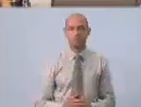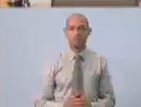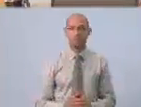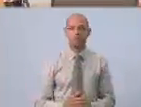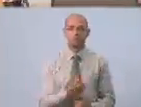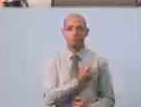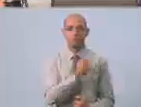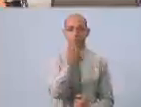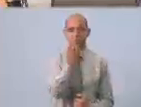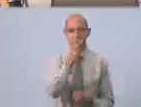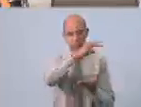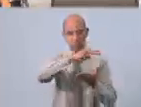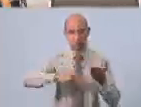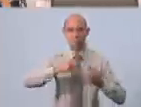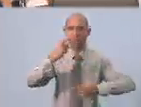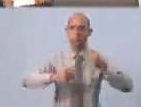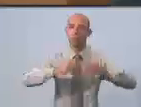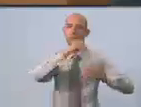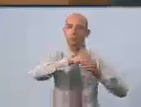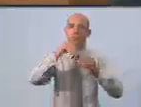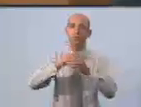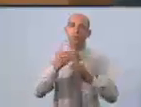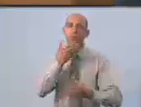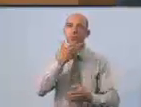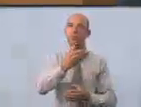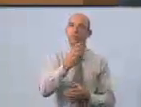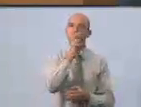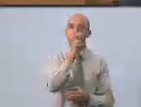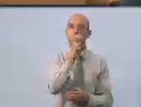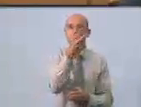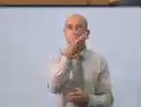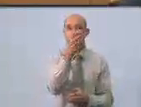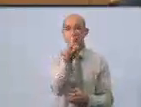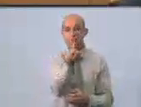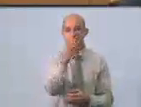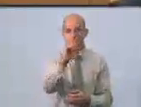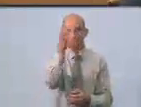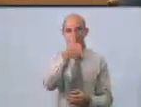Item único, leitura, discussão e votação do requerimento